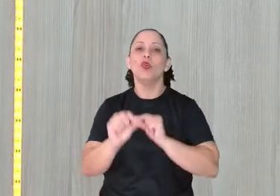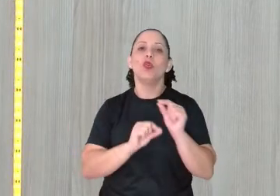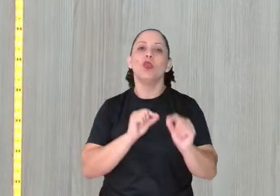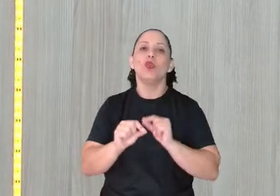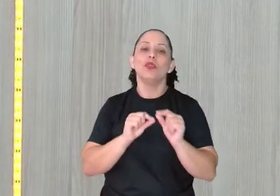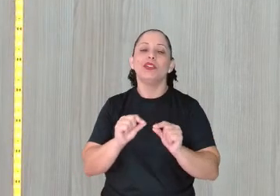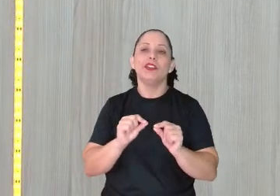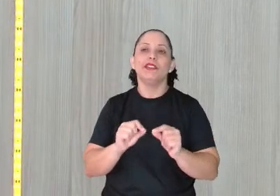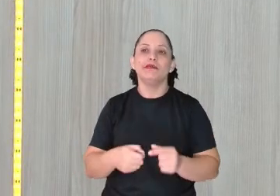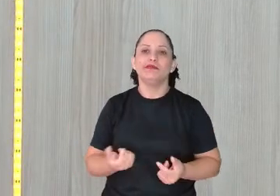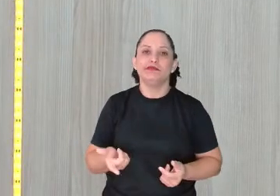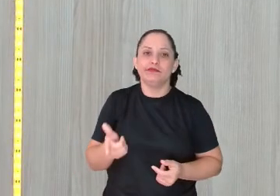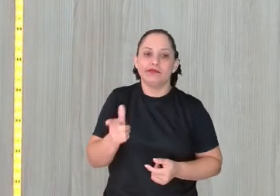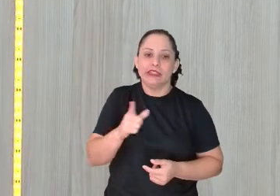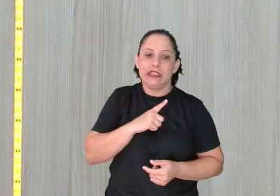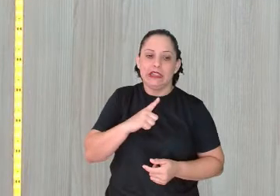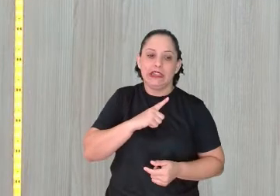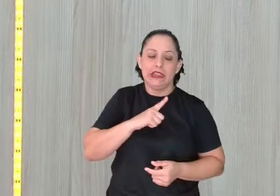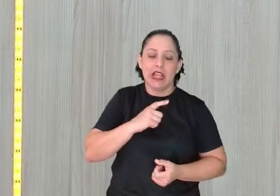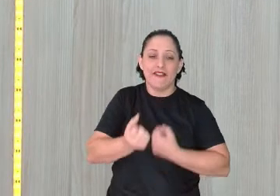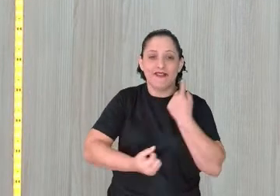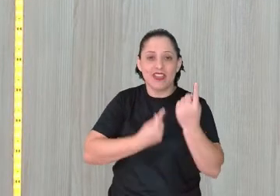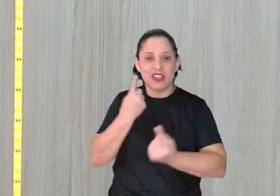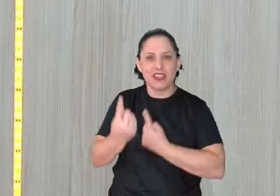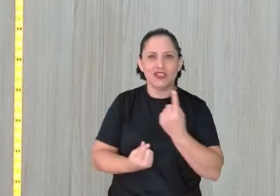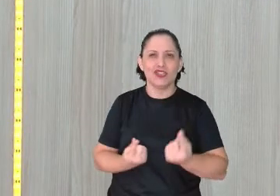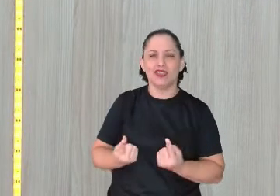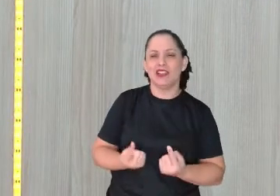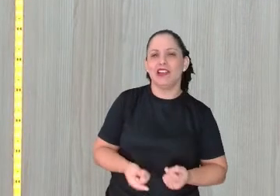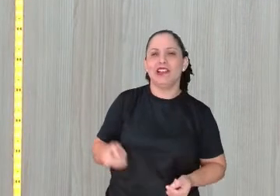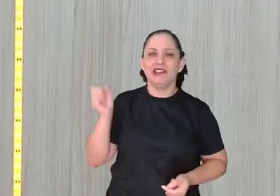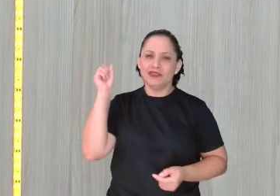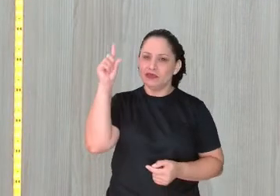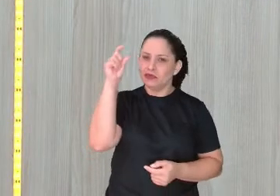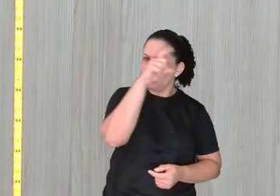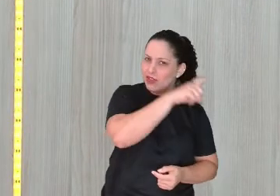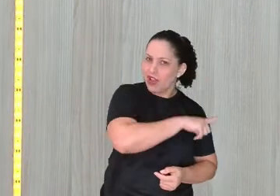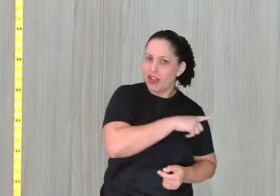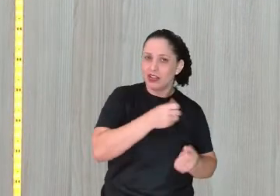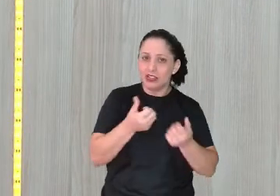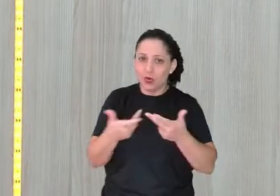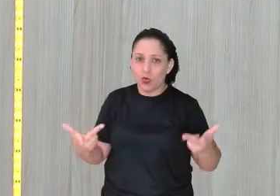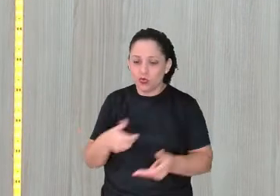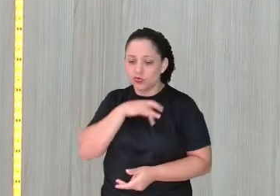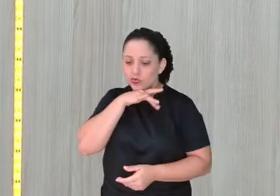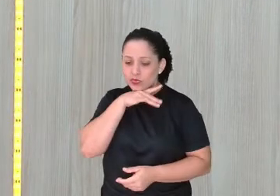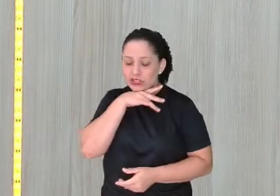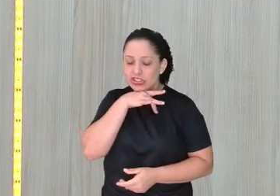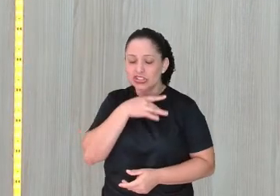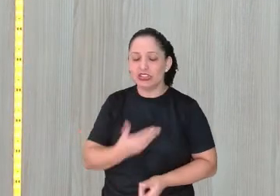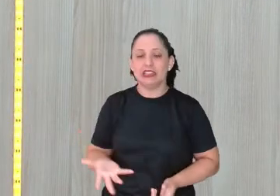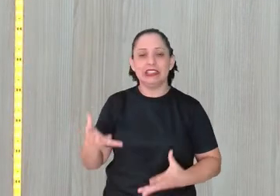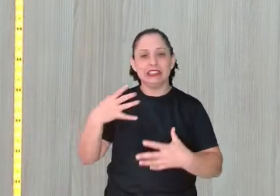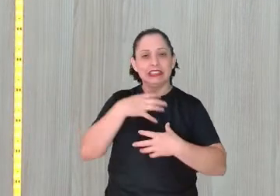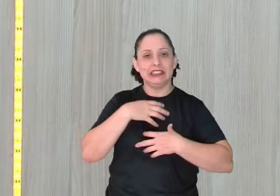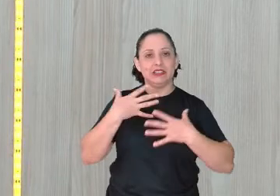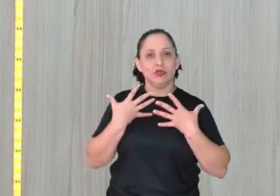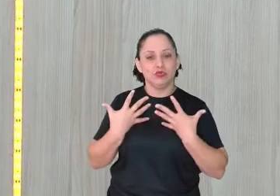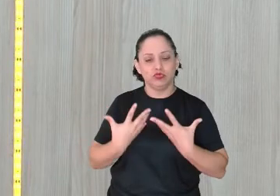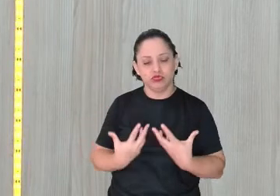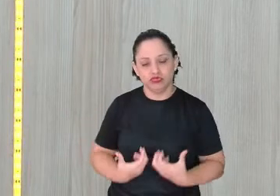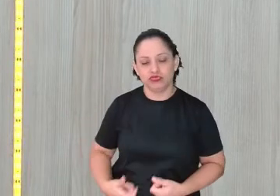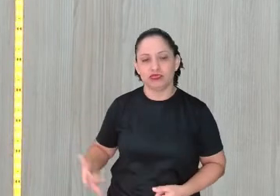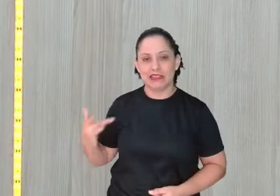lógica que muitas vezes está nos colocando num buraco, né, muito profundo, e a gente está desgastando, a gente está prejudicando a